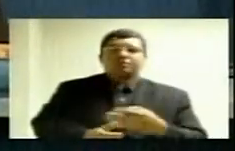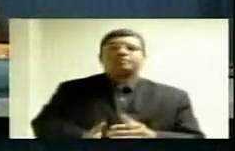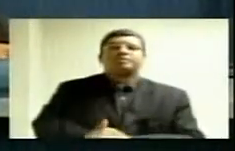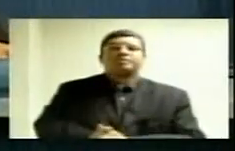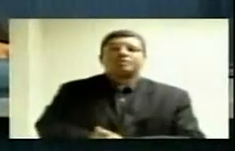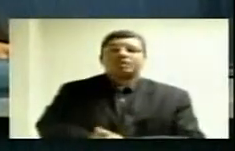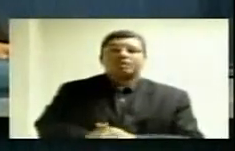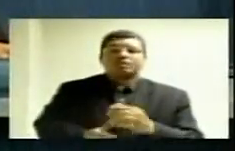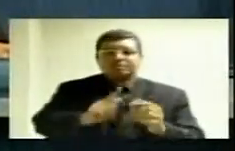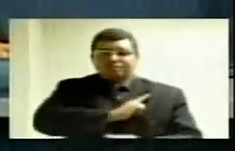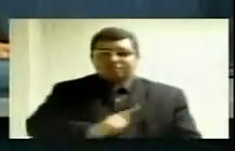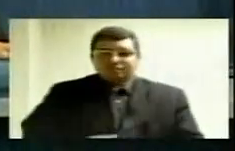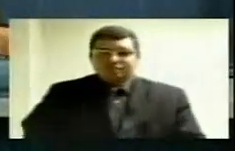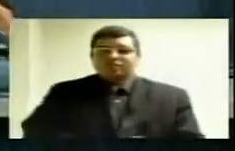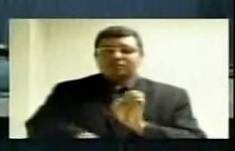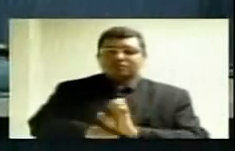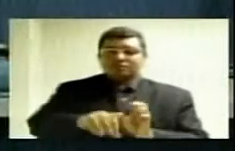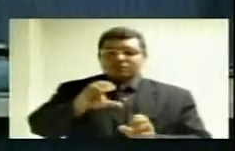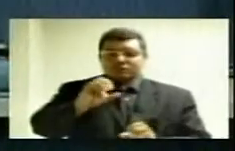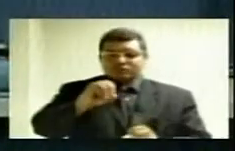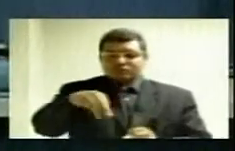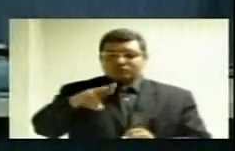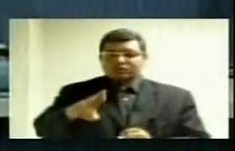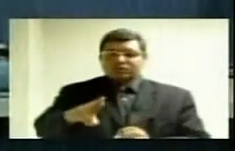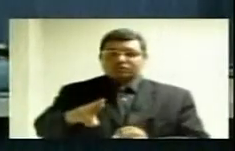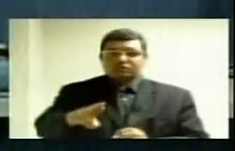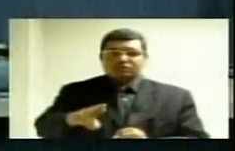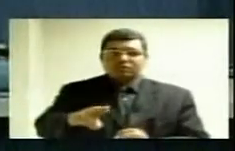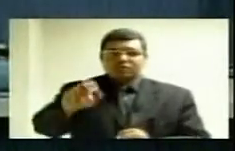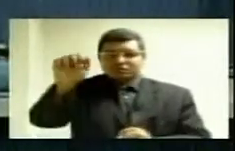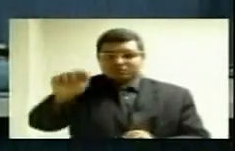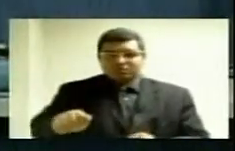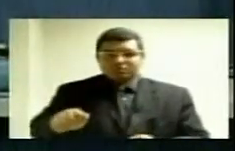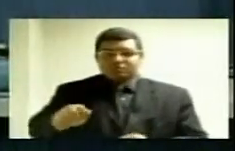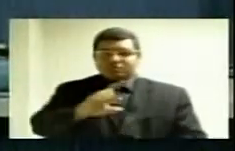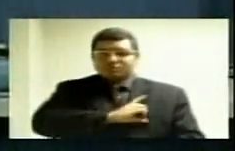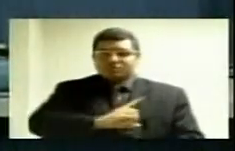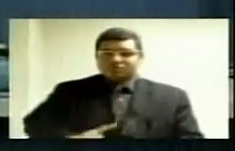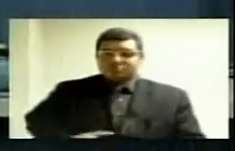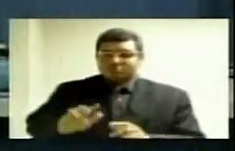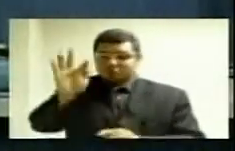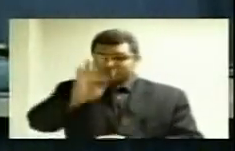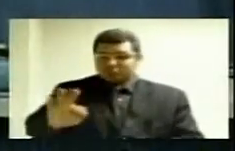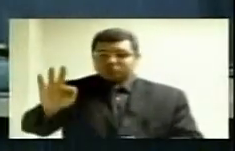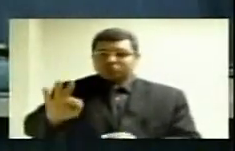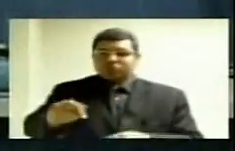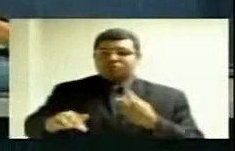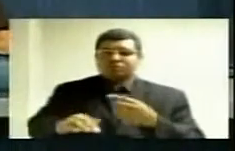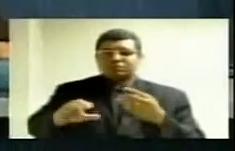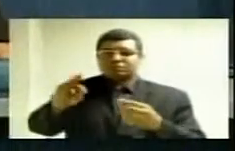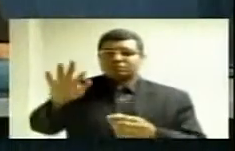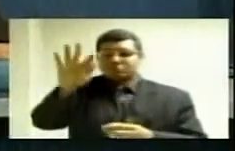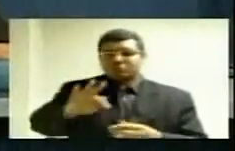Vigílio Neto, pelo governador do estado, Omar Aziz, pelos senadores, pelos deputados federais da nossa